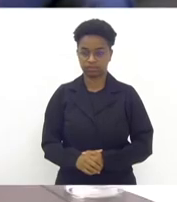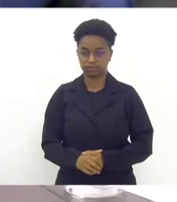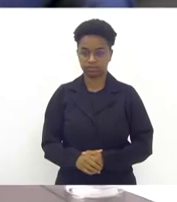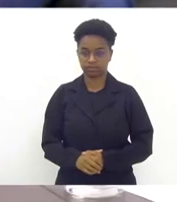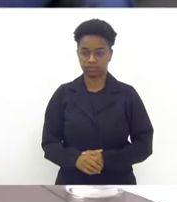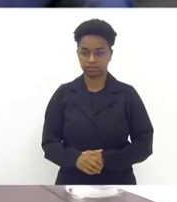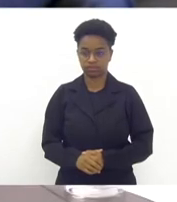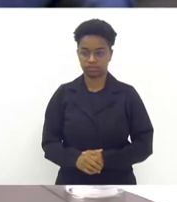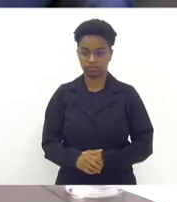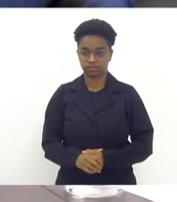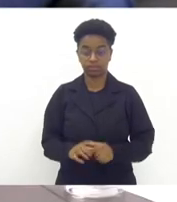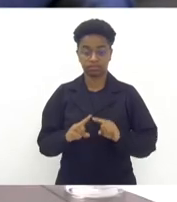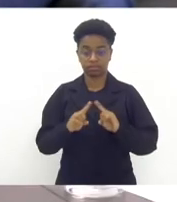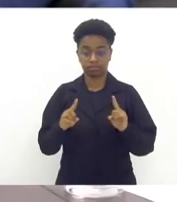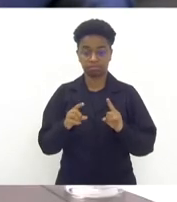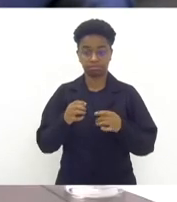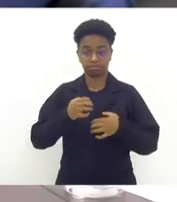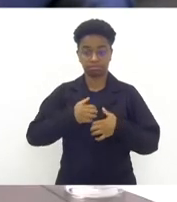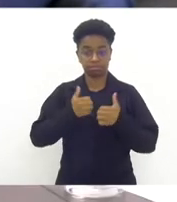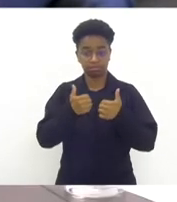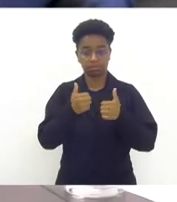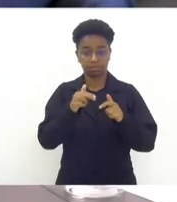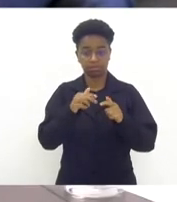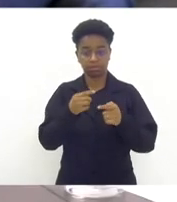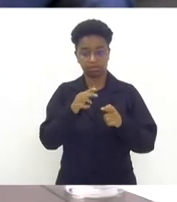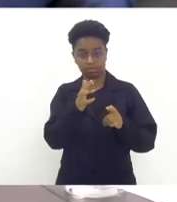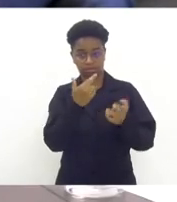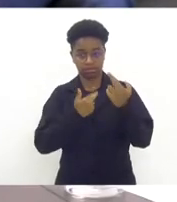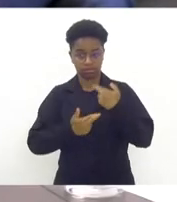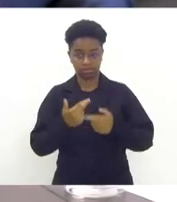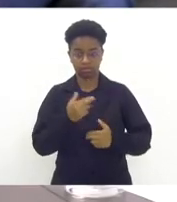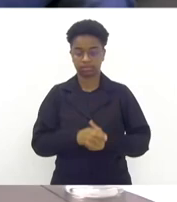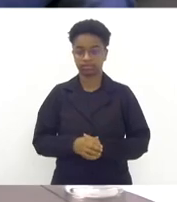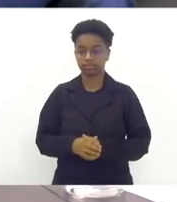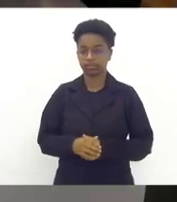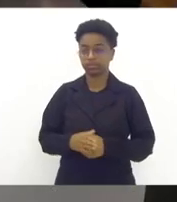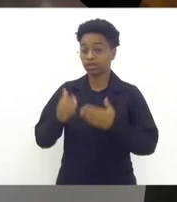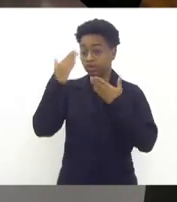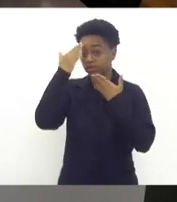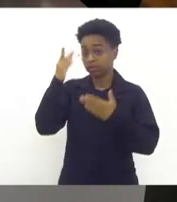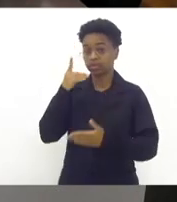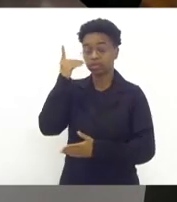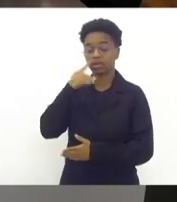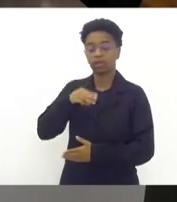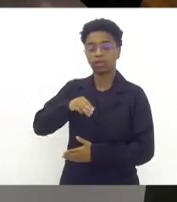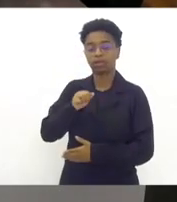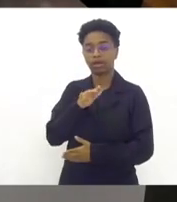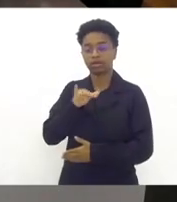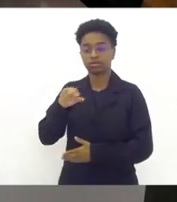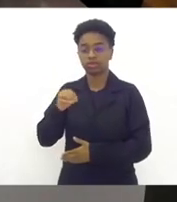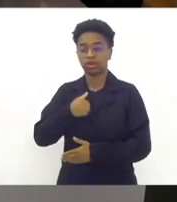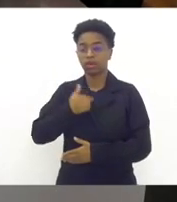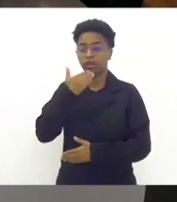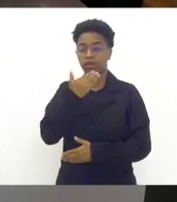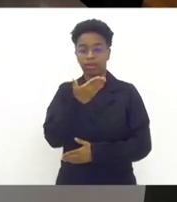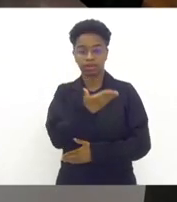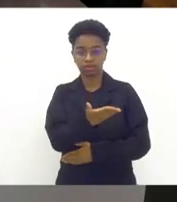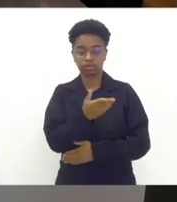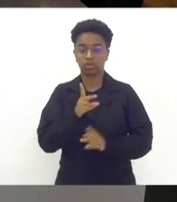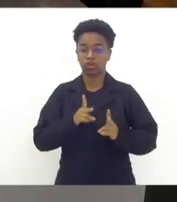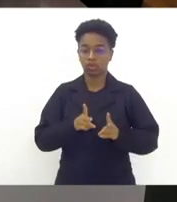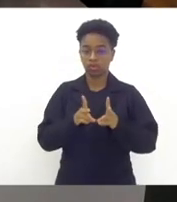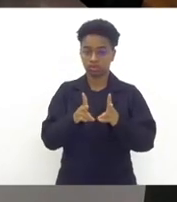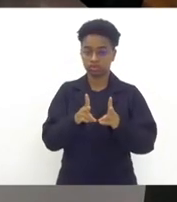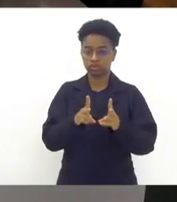Mas dou-me por satisfeito pelas suas respostas. Muito obrigada, deputado Márcio Gualberto. Peço que o senhor